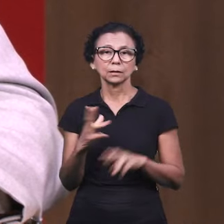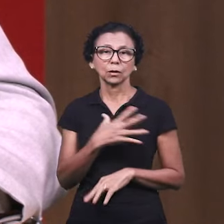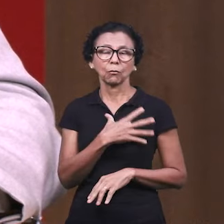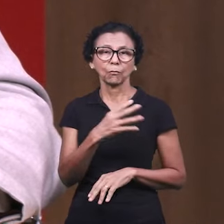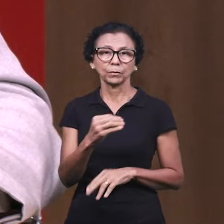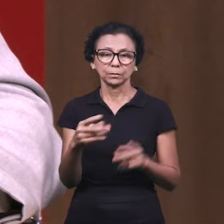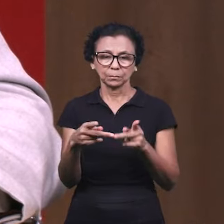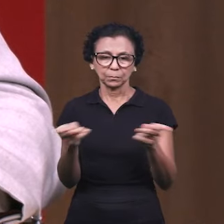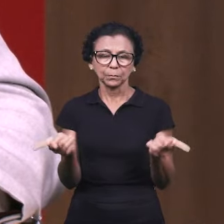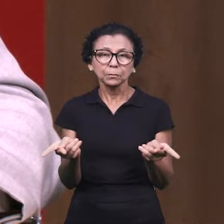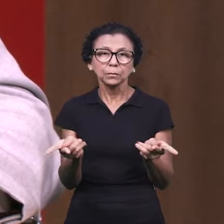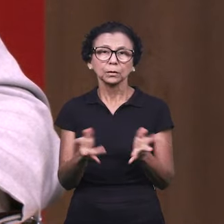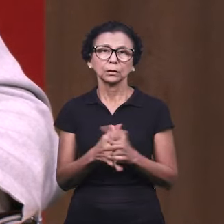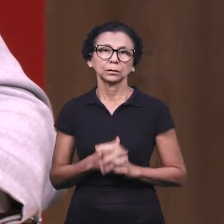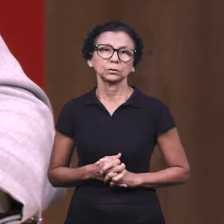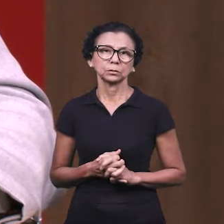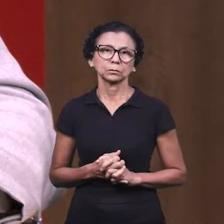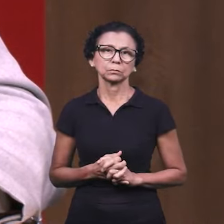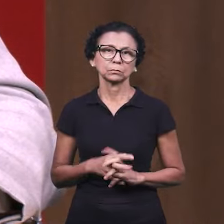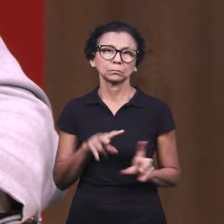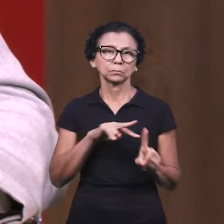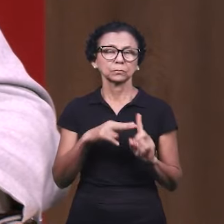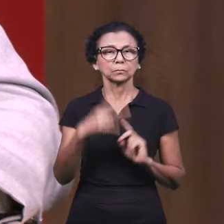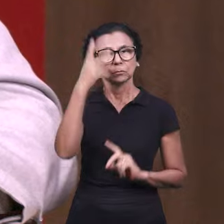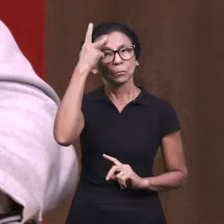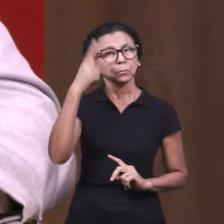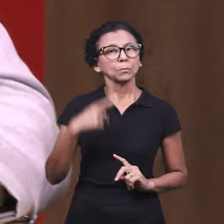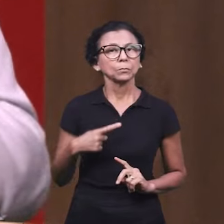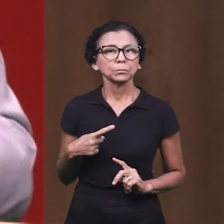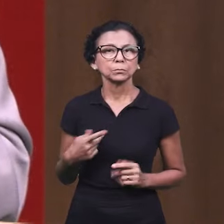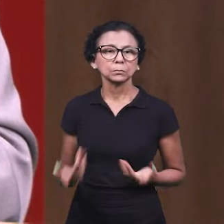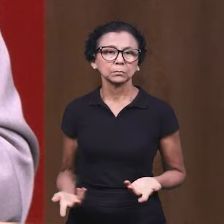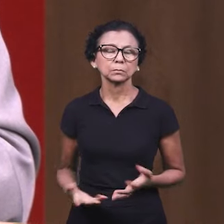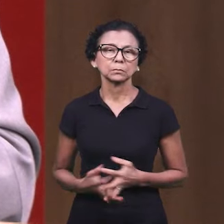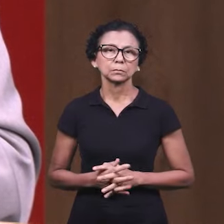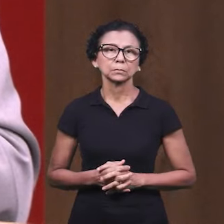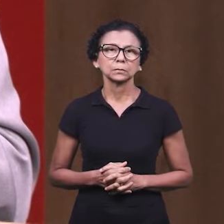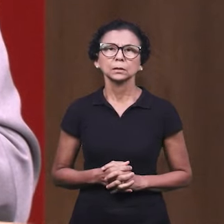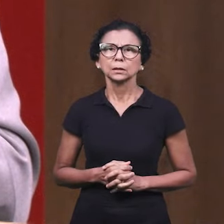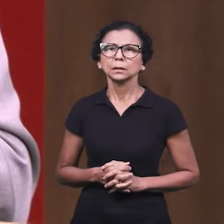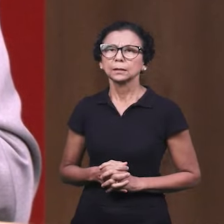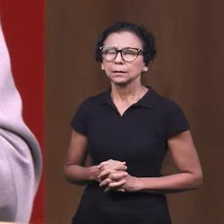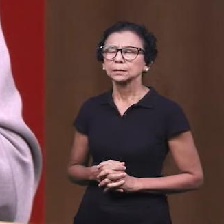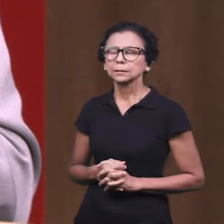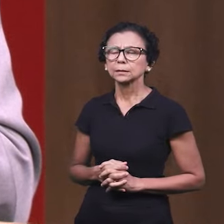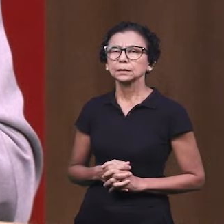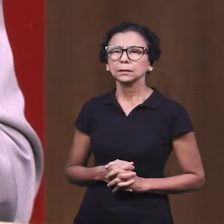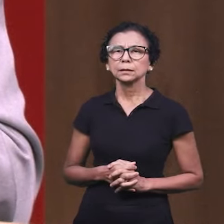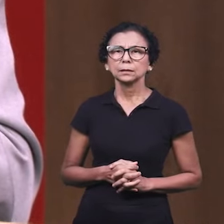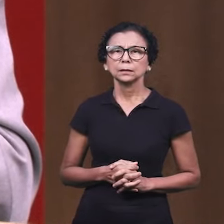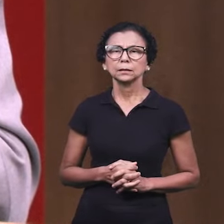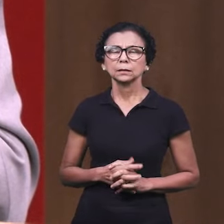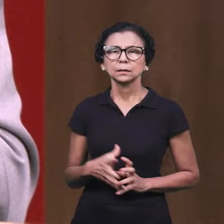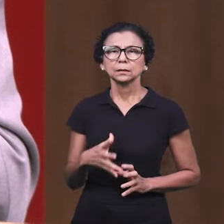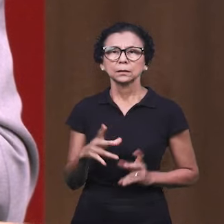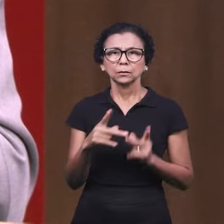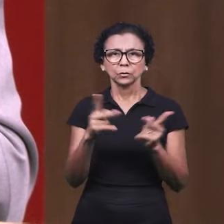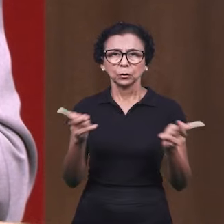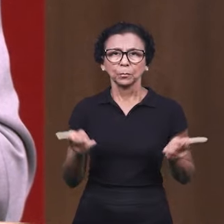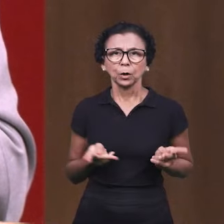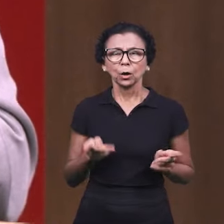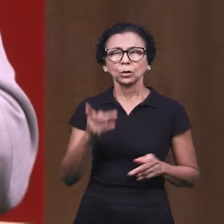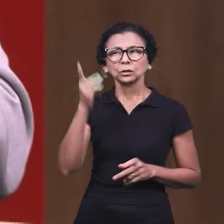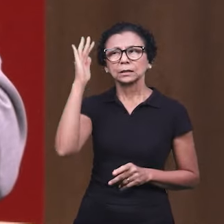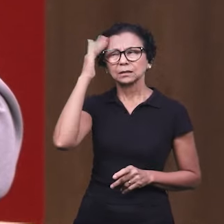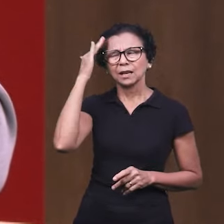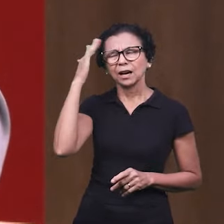o aspecto humano né ele e ele reconhece isso na casa do meu pai eu tinha conforto na casa do meu